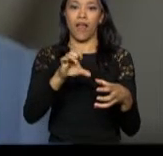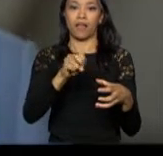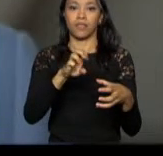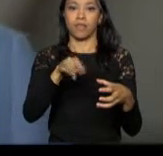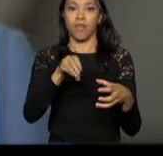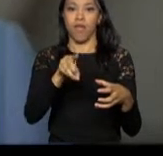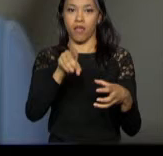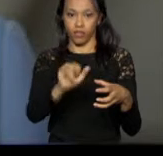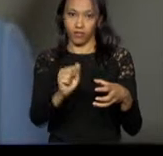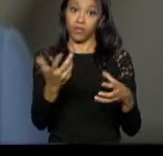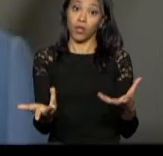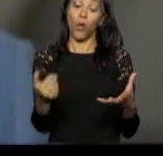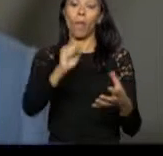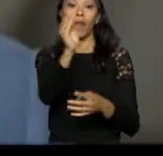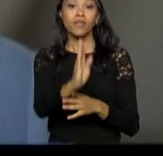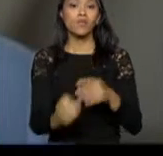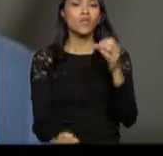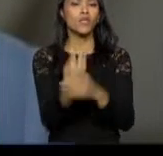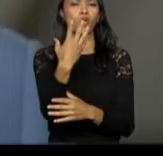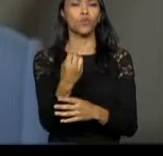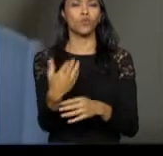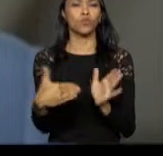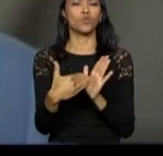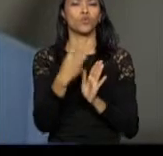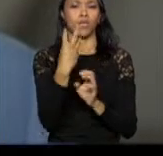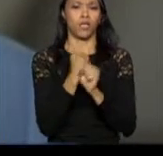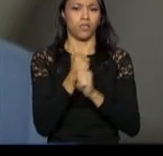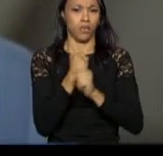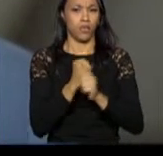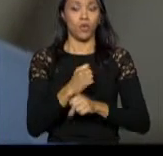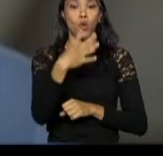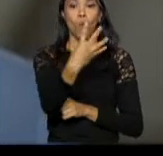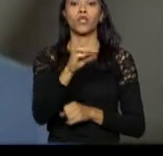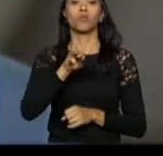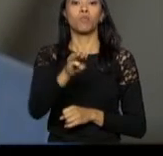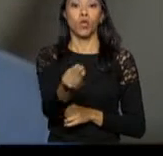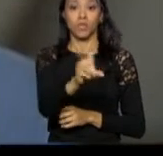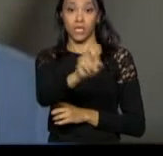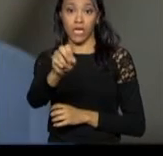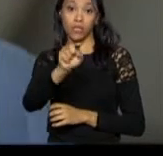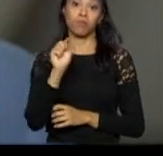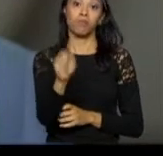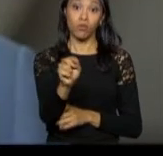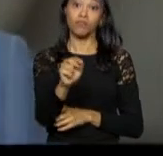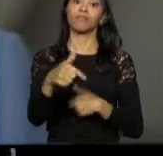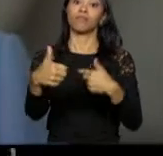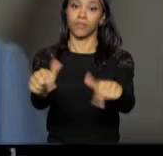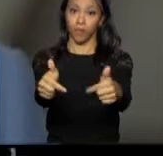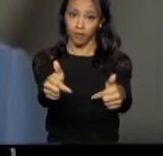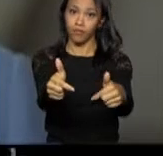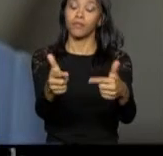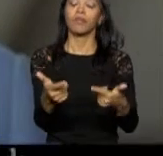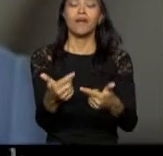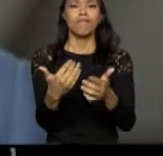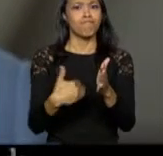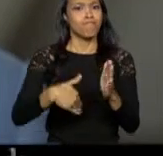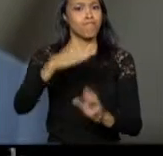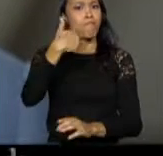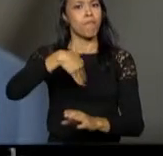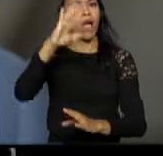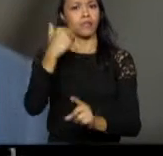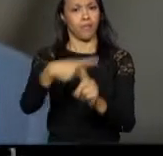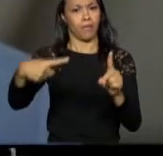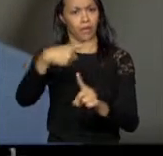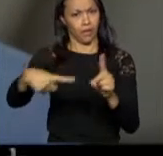Brasil criou nos últimos 3 anos 4 milhões e 500 mil empregos. Mais da metade